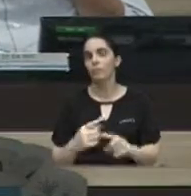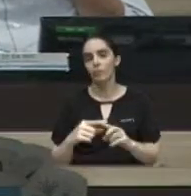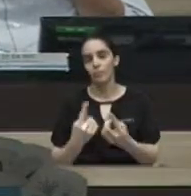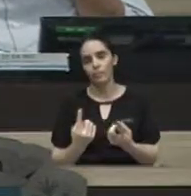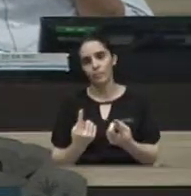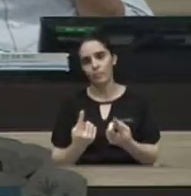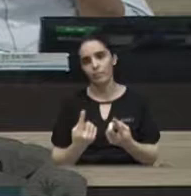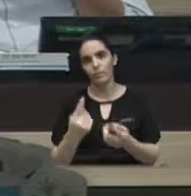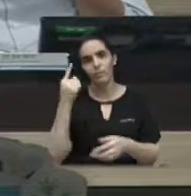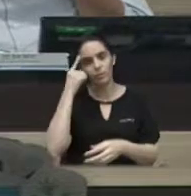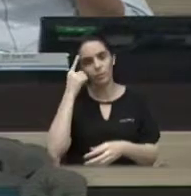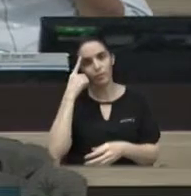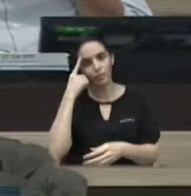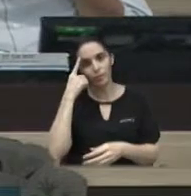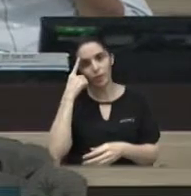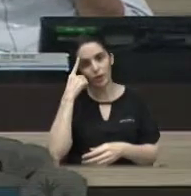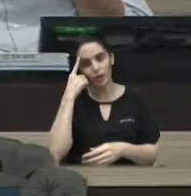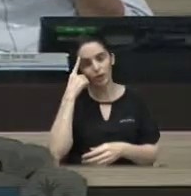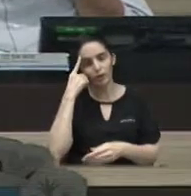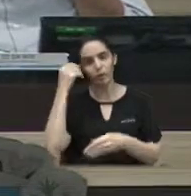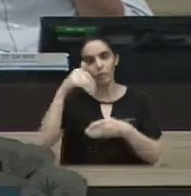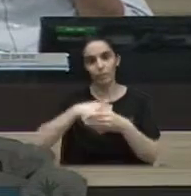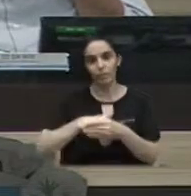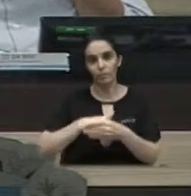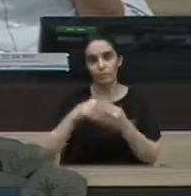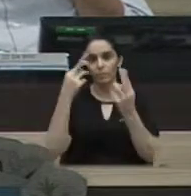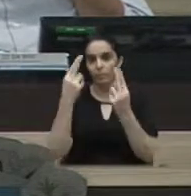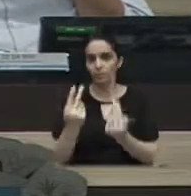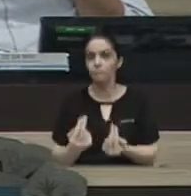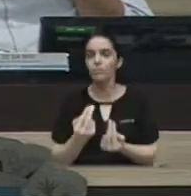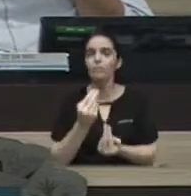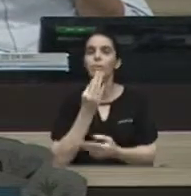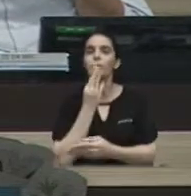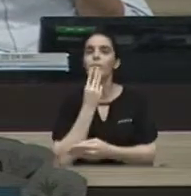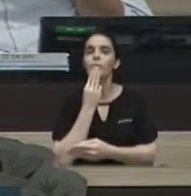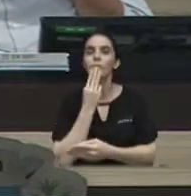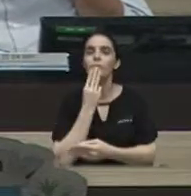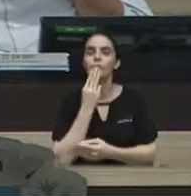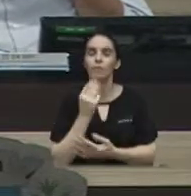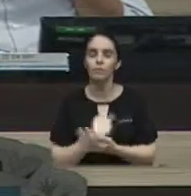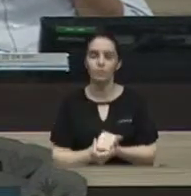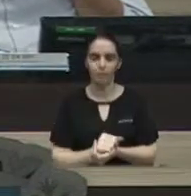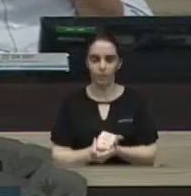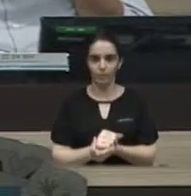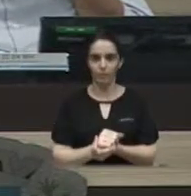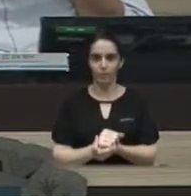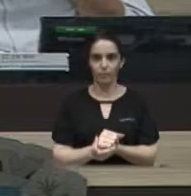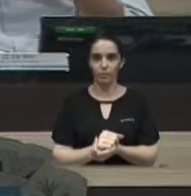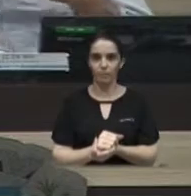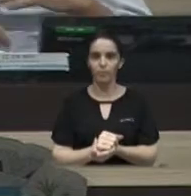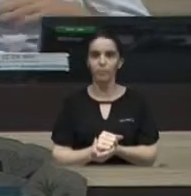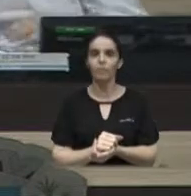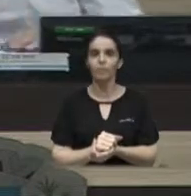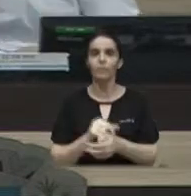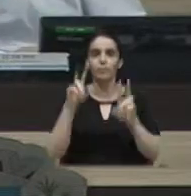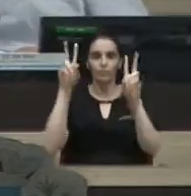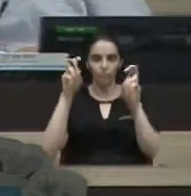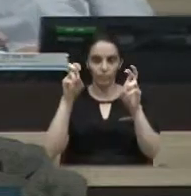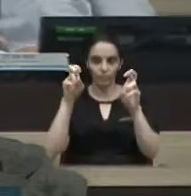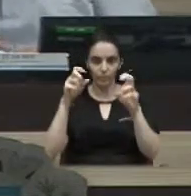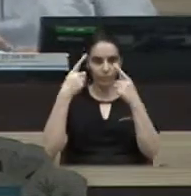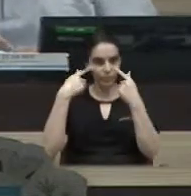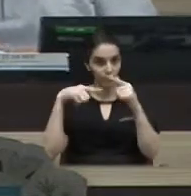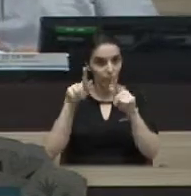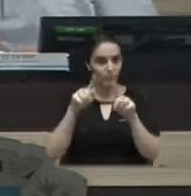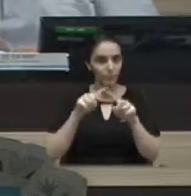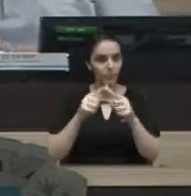o meu colega de partido, o vereador Vaguinho, gente sabendo só nessa questão que seria apenas um apelo, mas